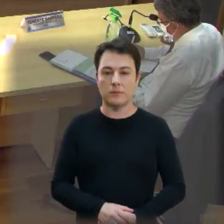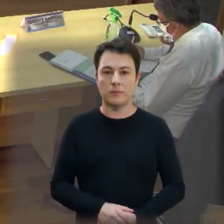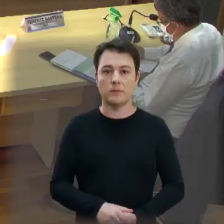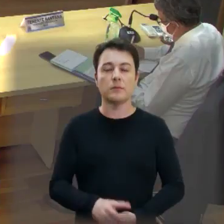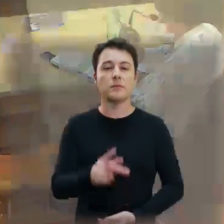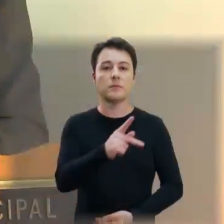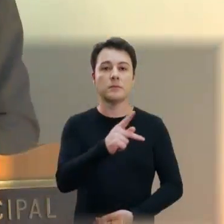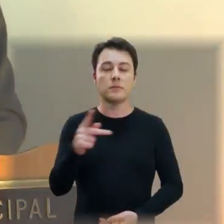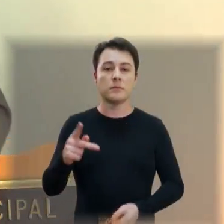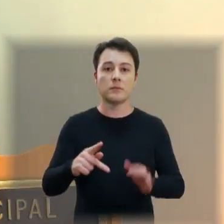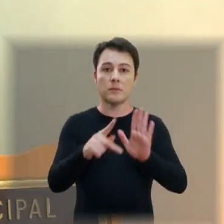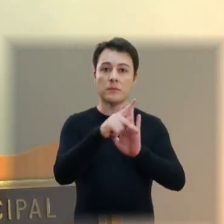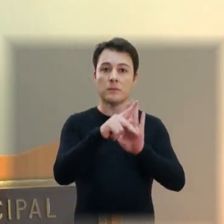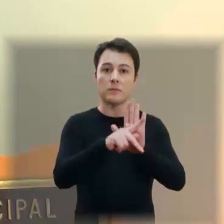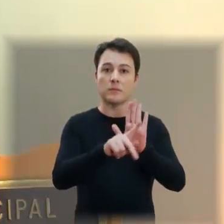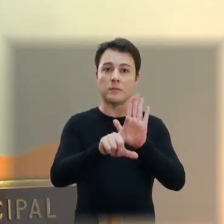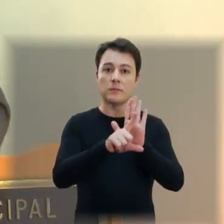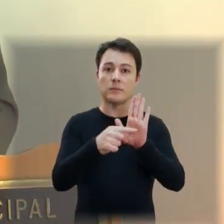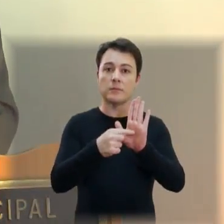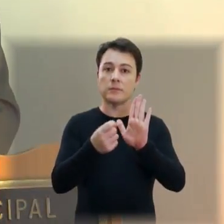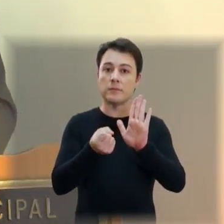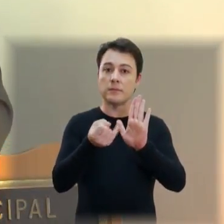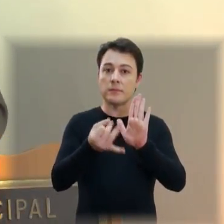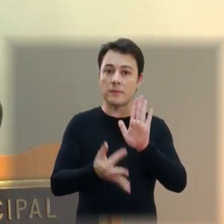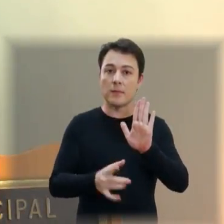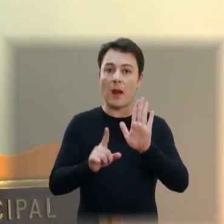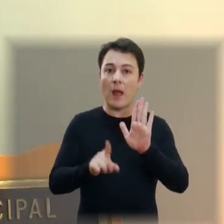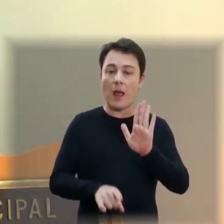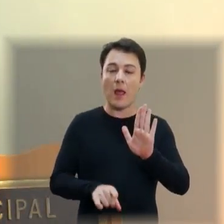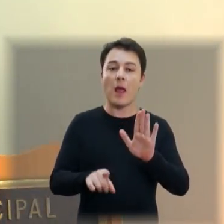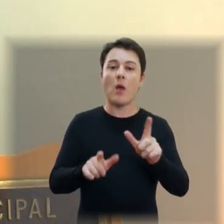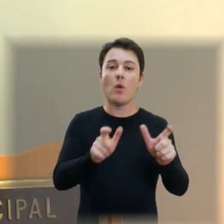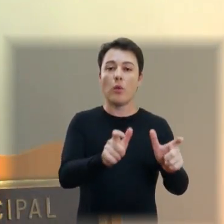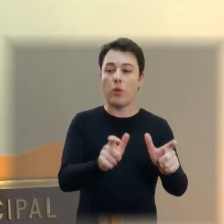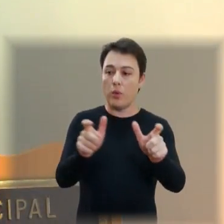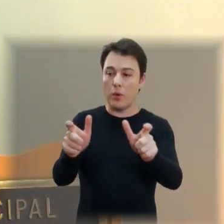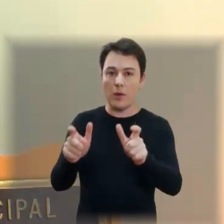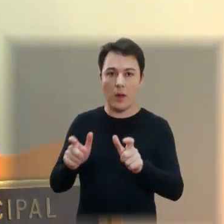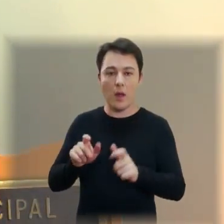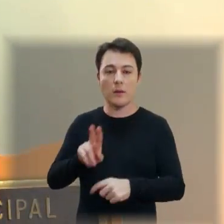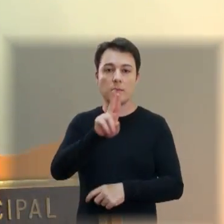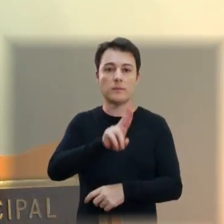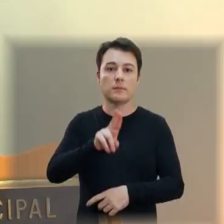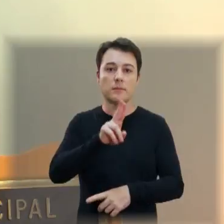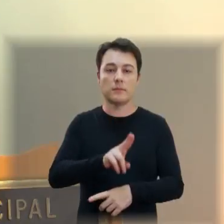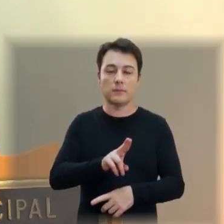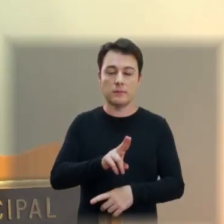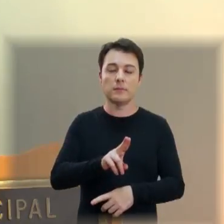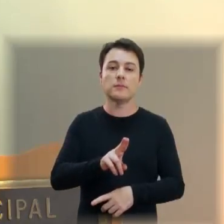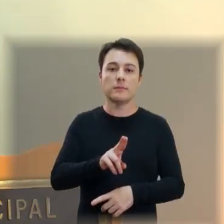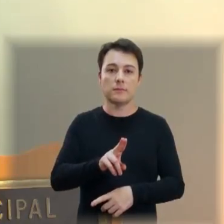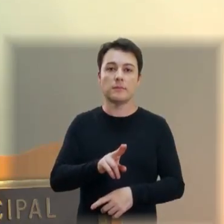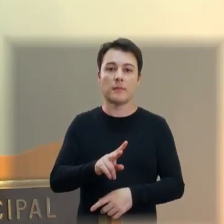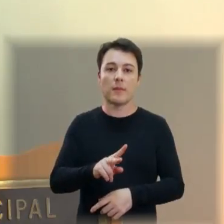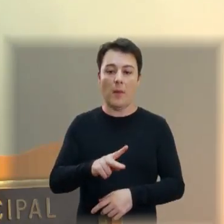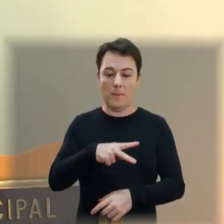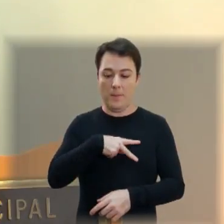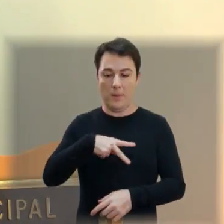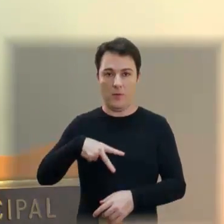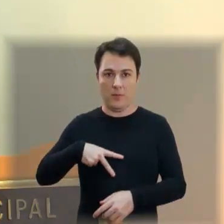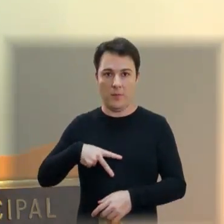Presidente, outro projeto dispõe sobre o procedimento para abstenção e autorização de uso de espaços culturais para a realização de